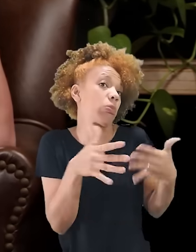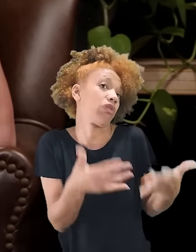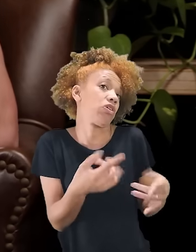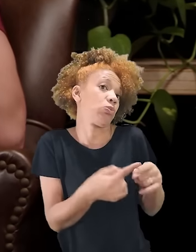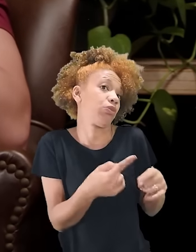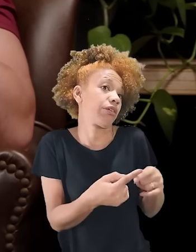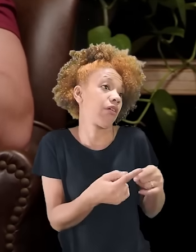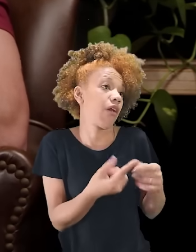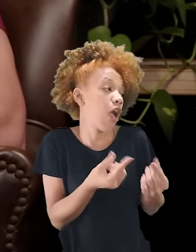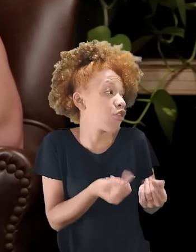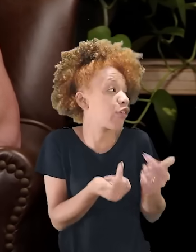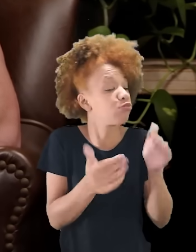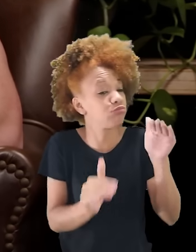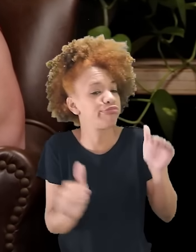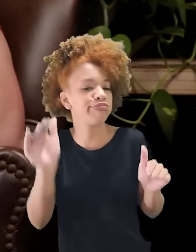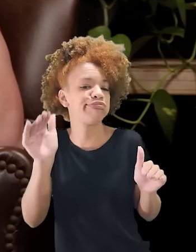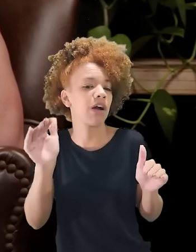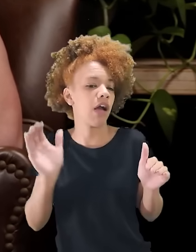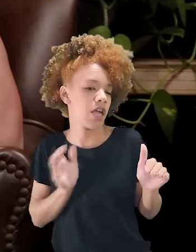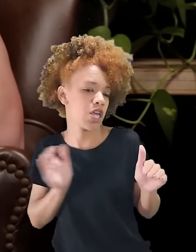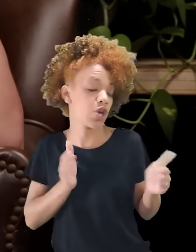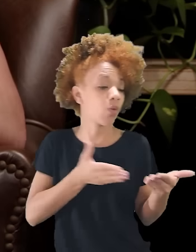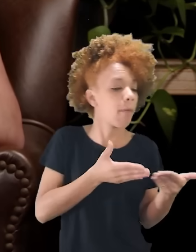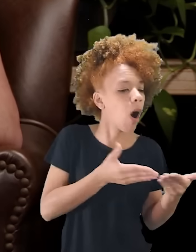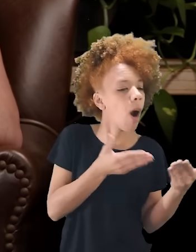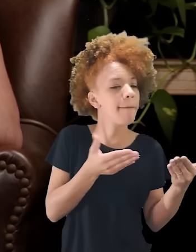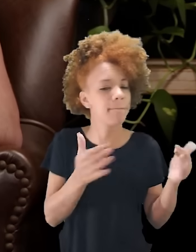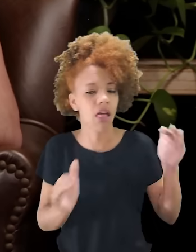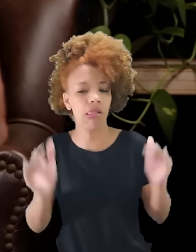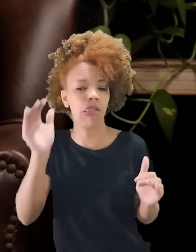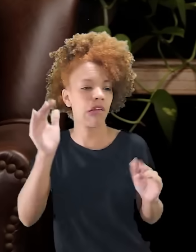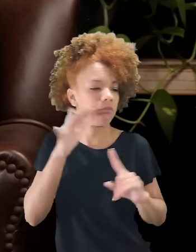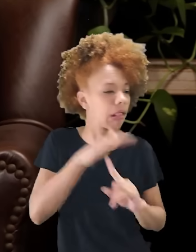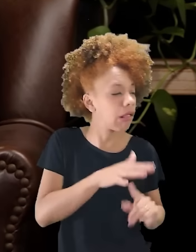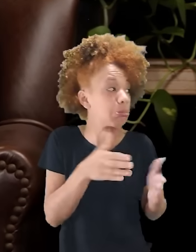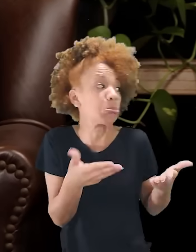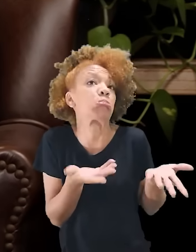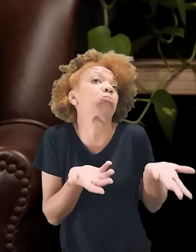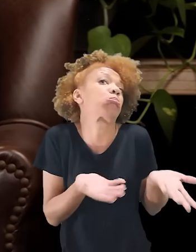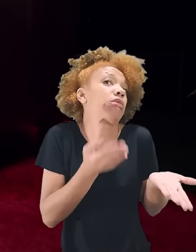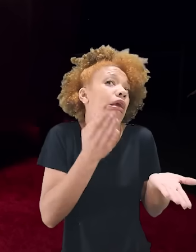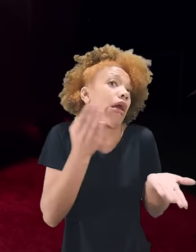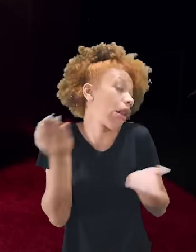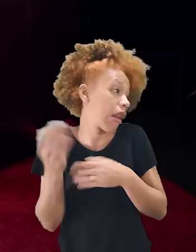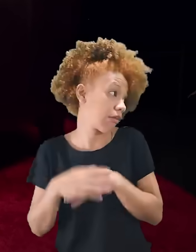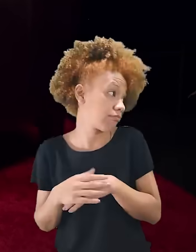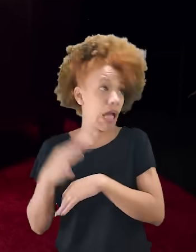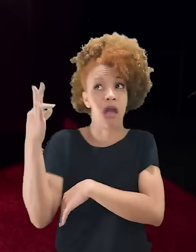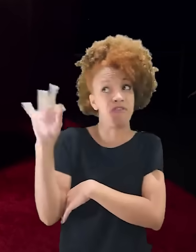por ter essa coisa esse jogo de riqueza e pobreza e o Brasil se um pai digamos mais pobre sei lá do que a